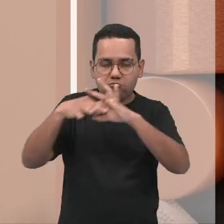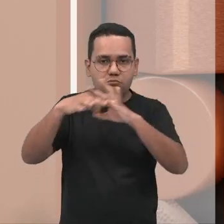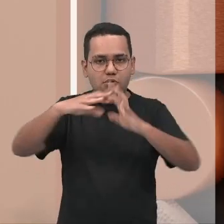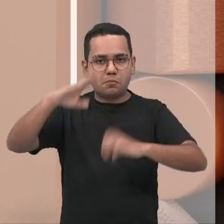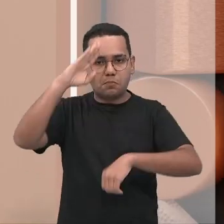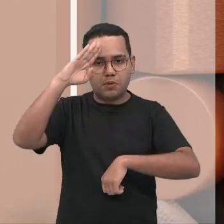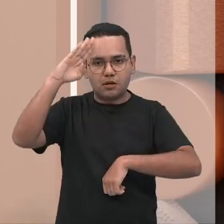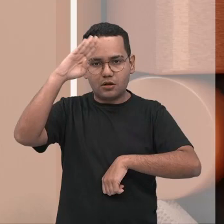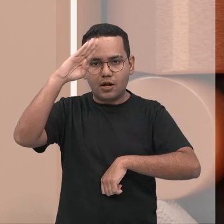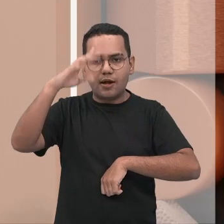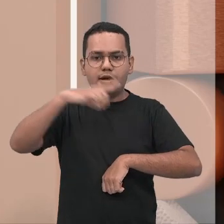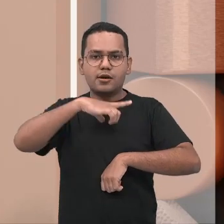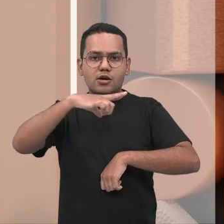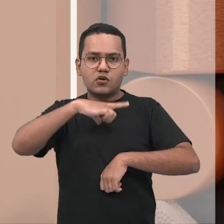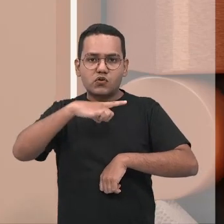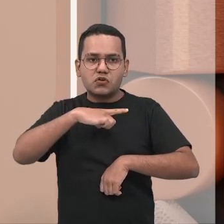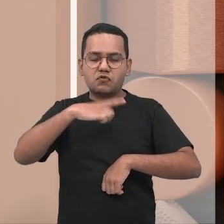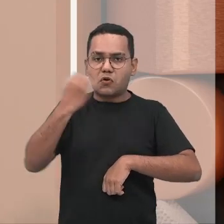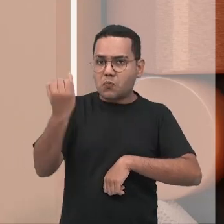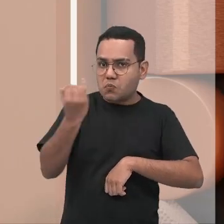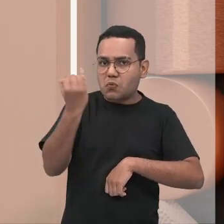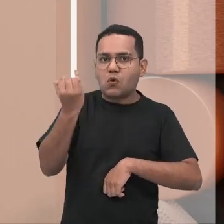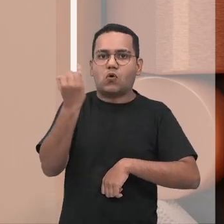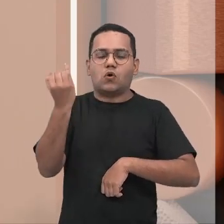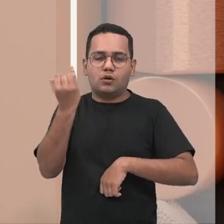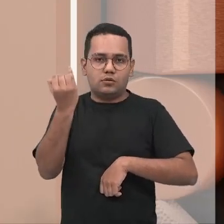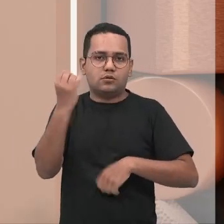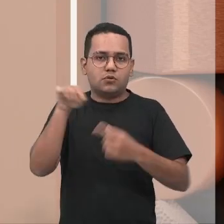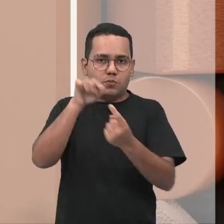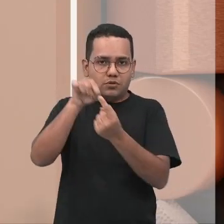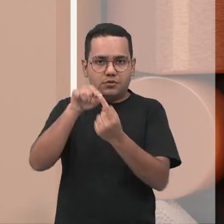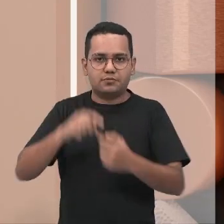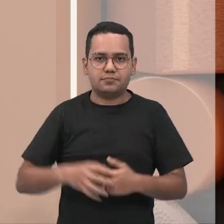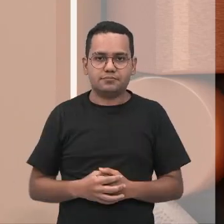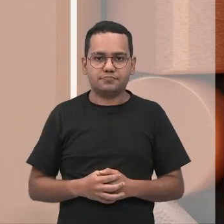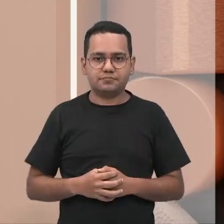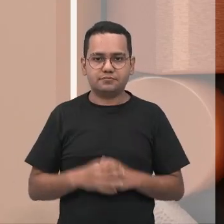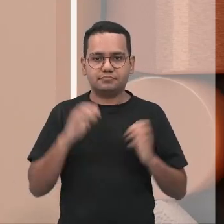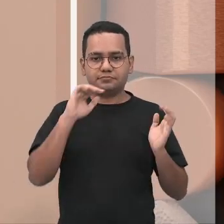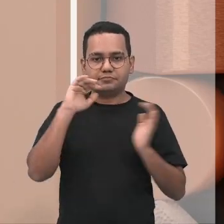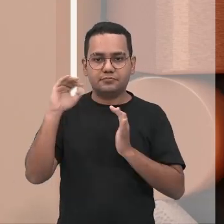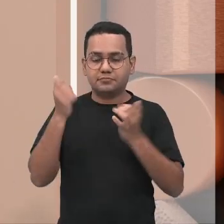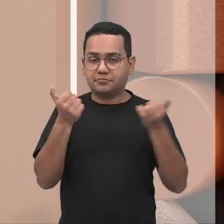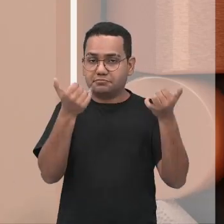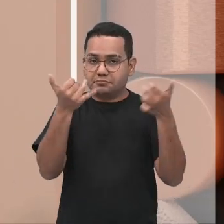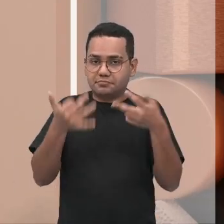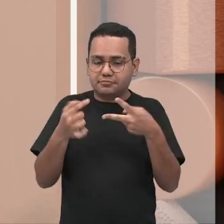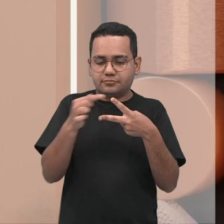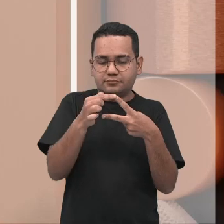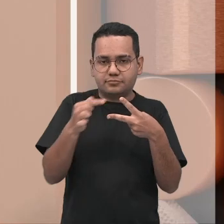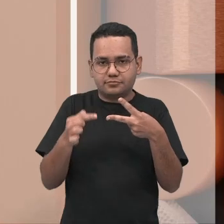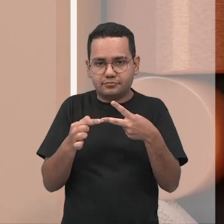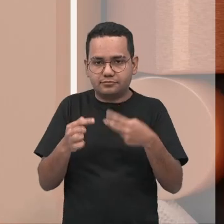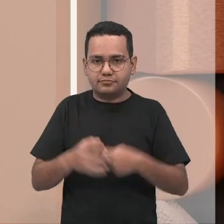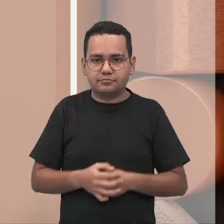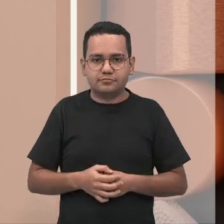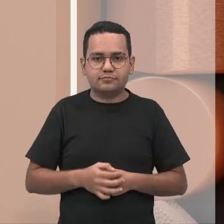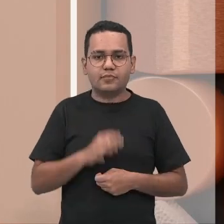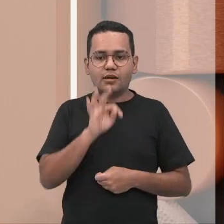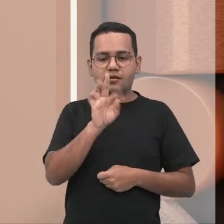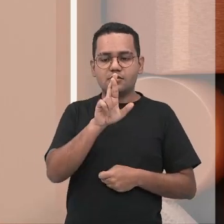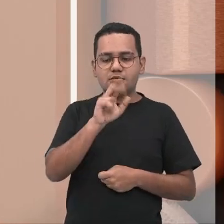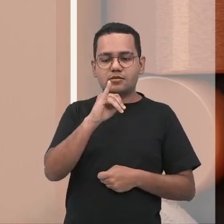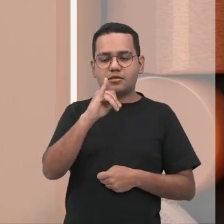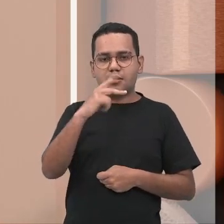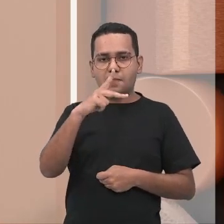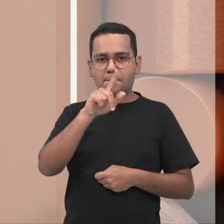foram antagônicas umas às outras. A gente vai falar para vocês de duas em especial. De um lado, a Tríplice Aliança, de